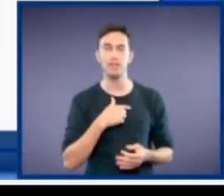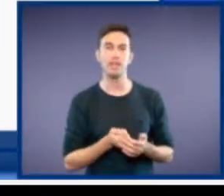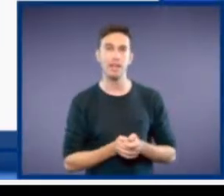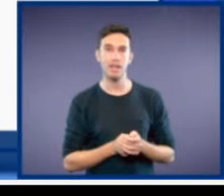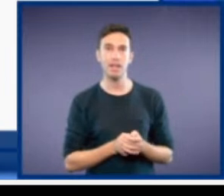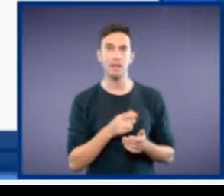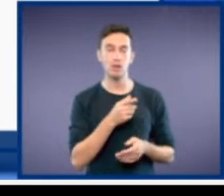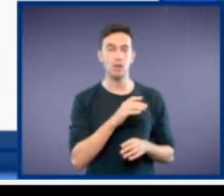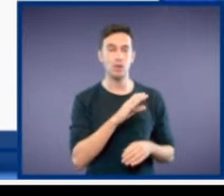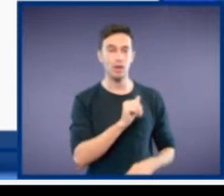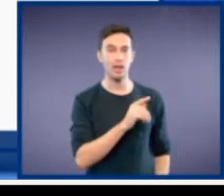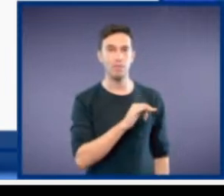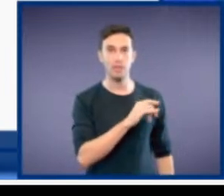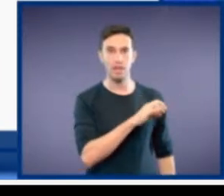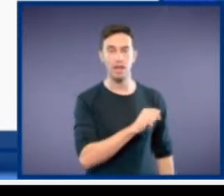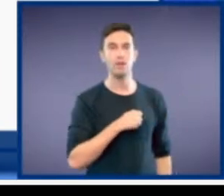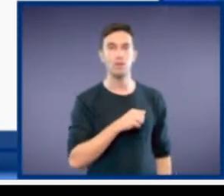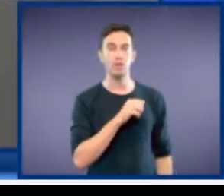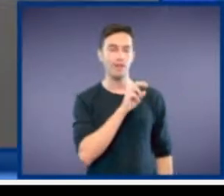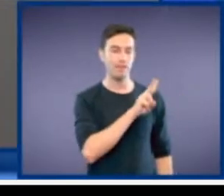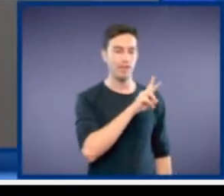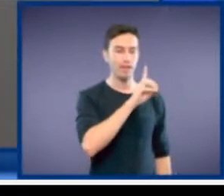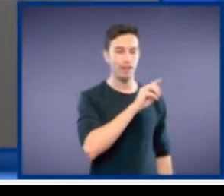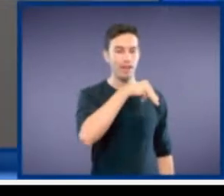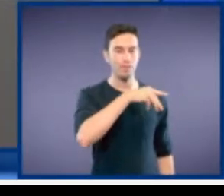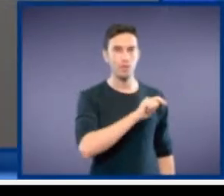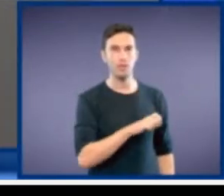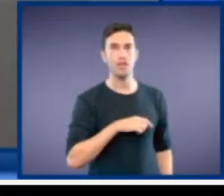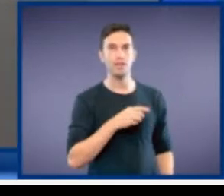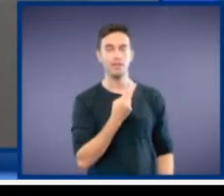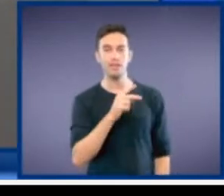capital social da VDMG de